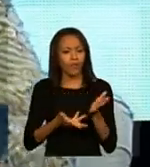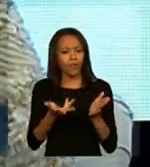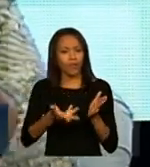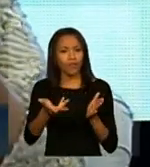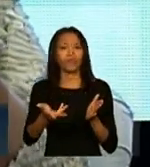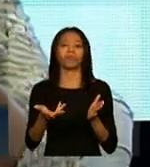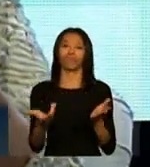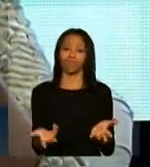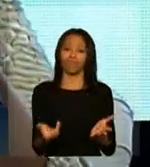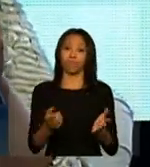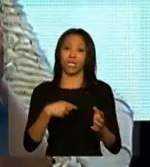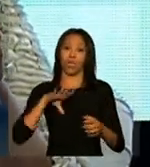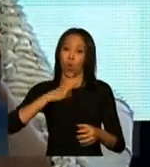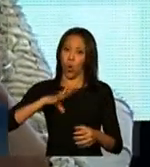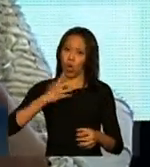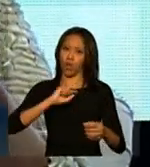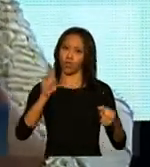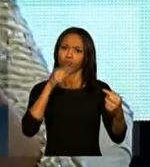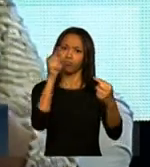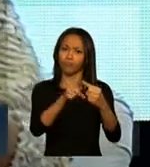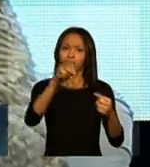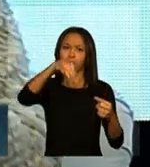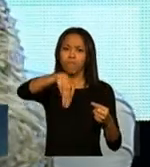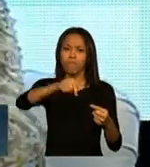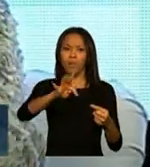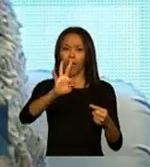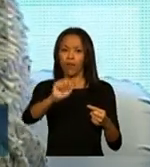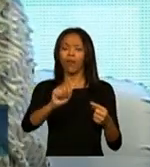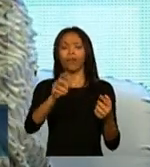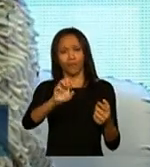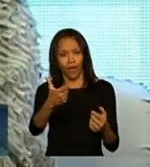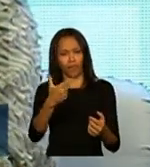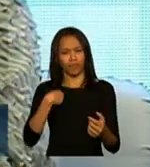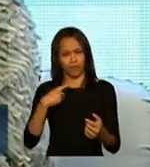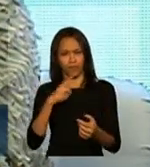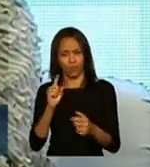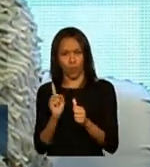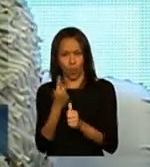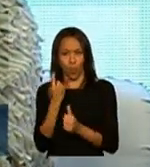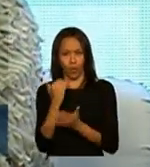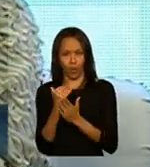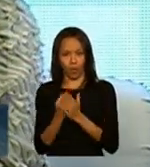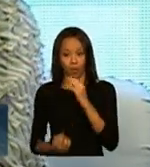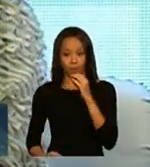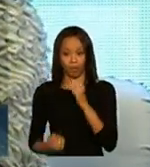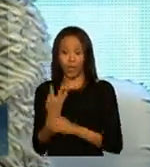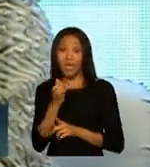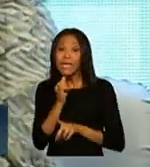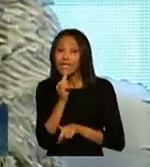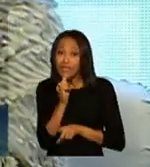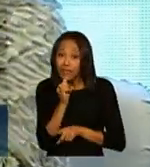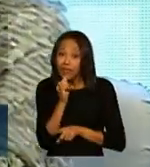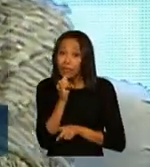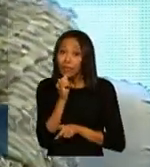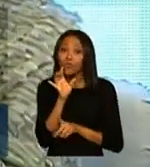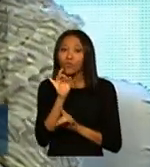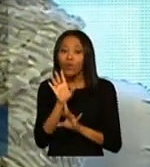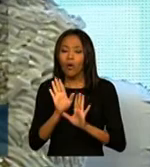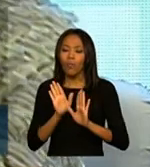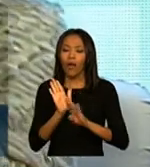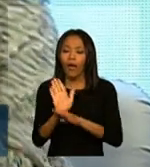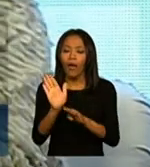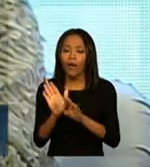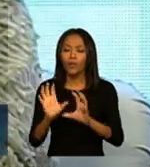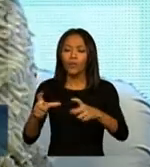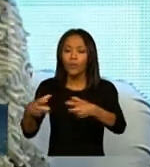ousadas, programas simples. Muitas vezes você faz um programa piloto que serve para uma pequena comunidade, um pequeno